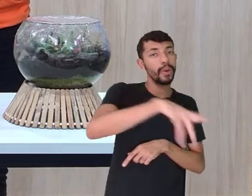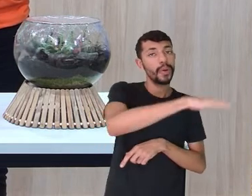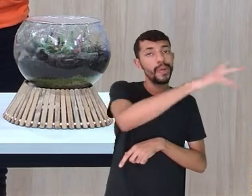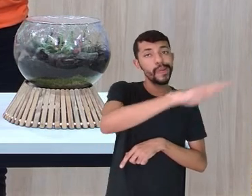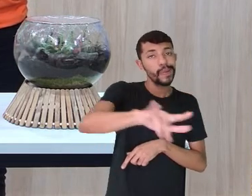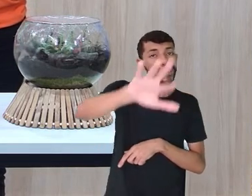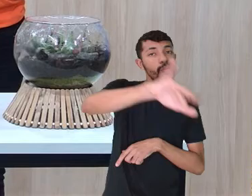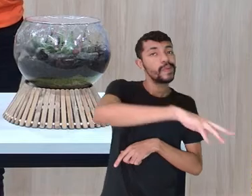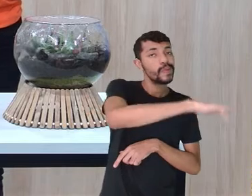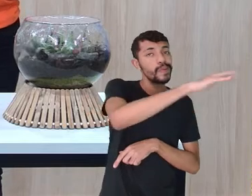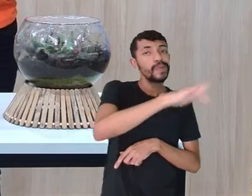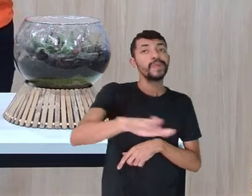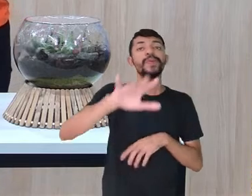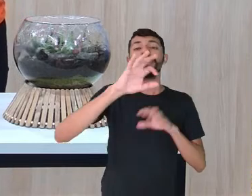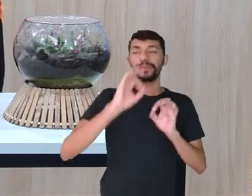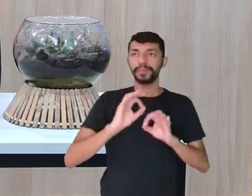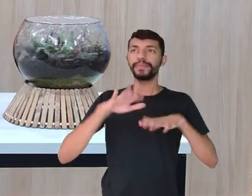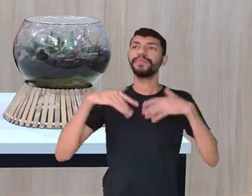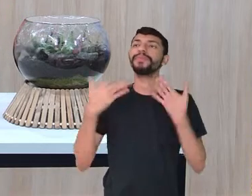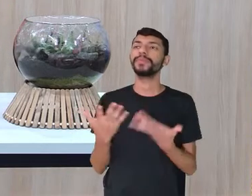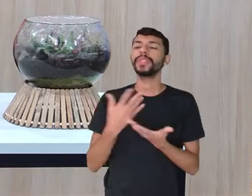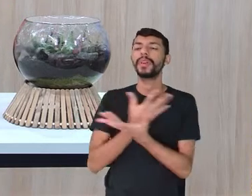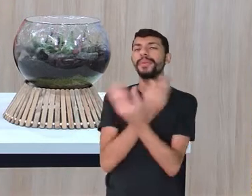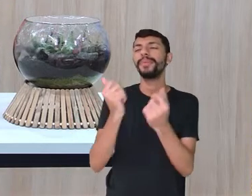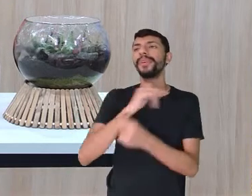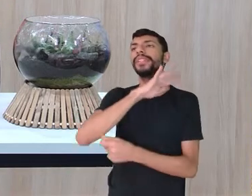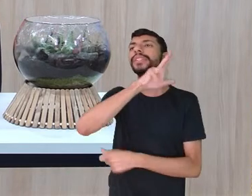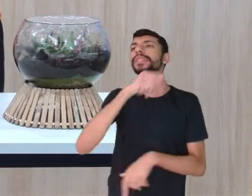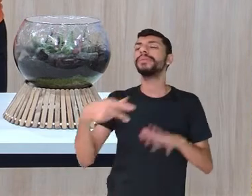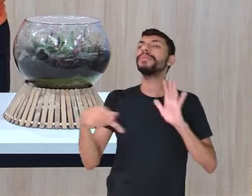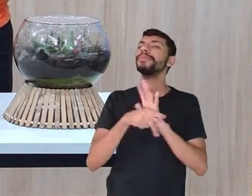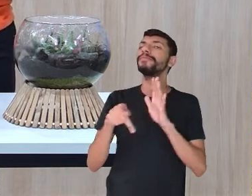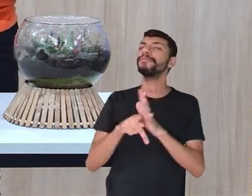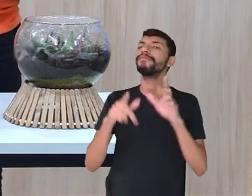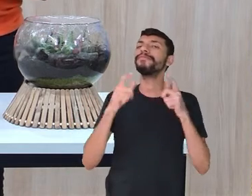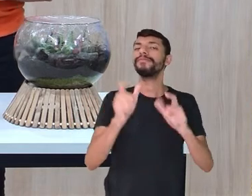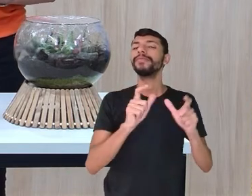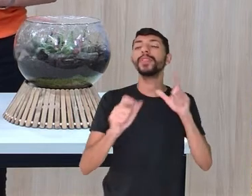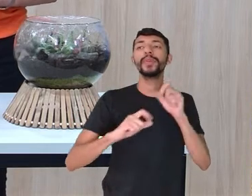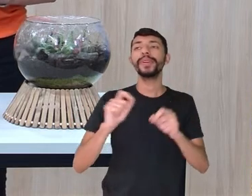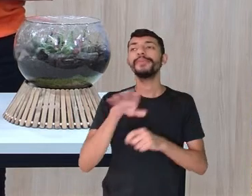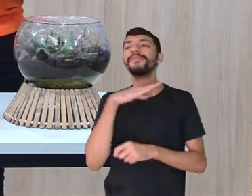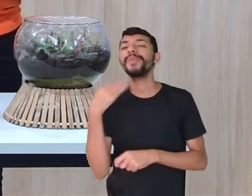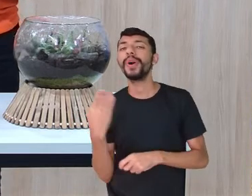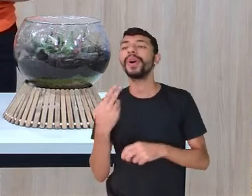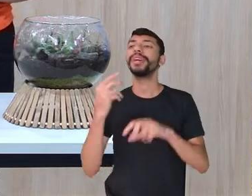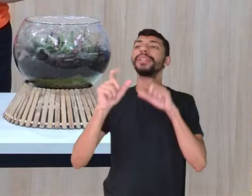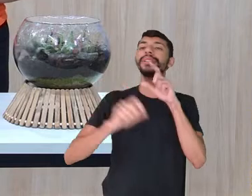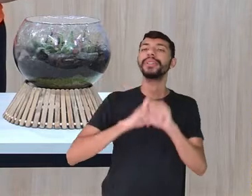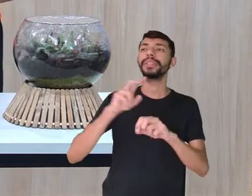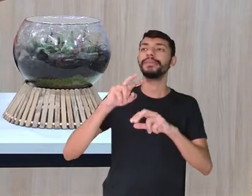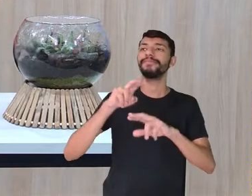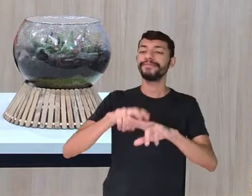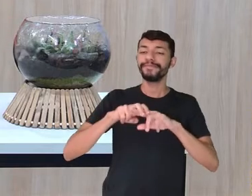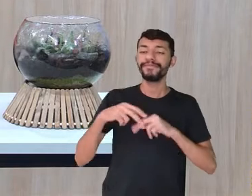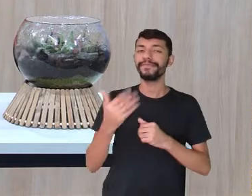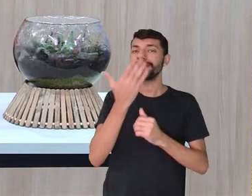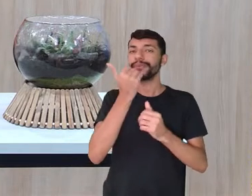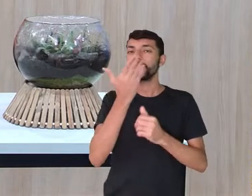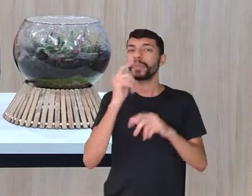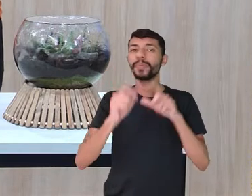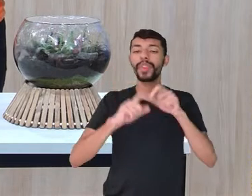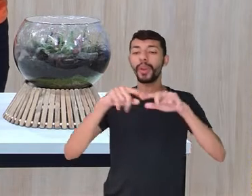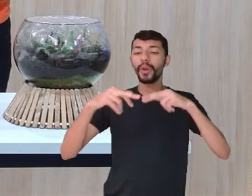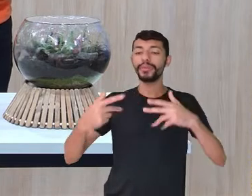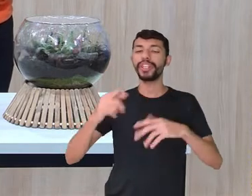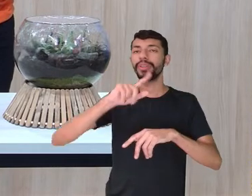água salgada. Então, muitos animais daqueles ambientes, eles acabam morrendo por se alimentar de um objeto